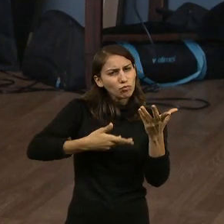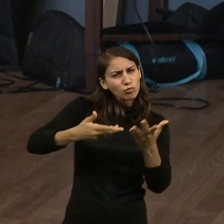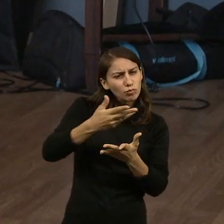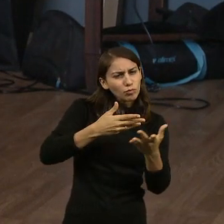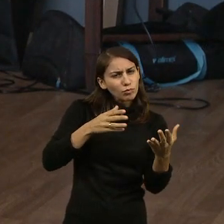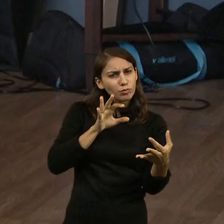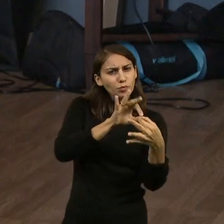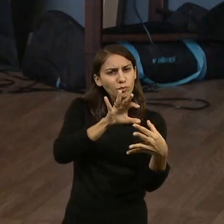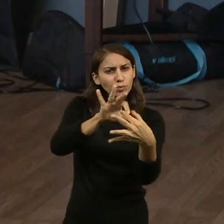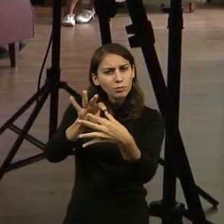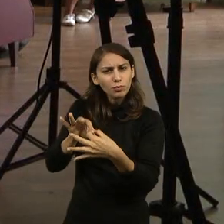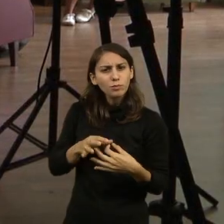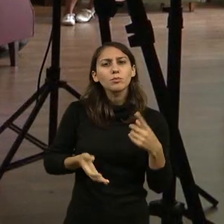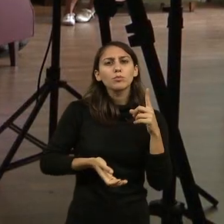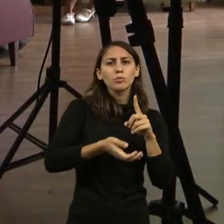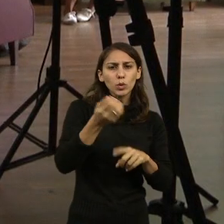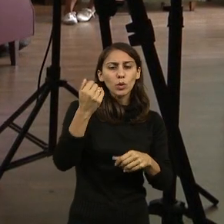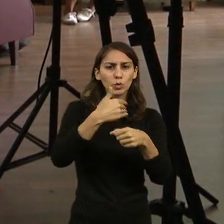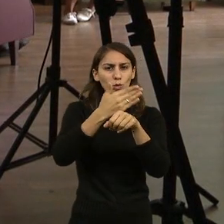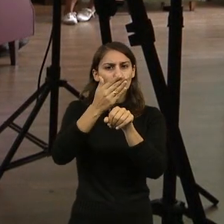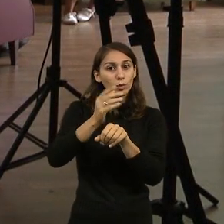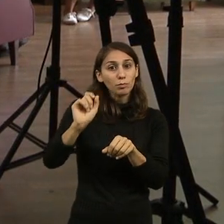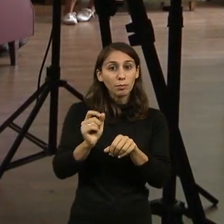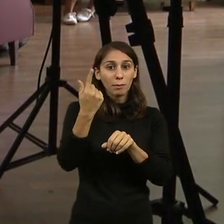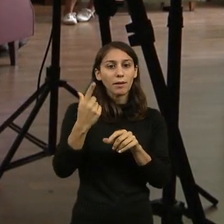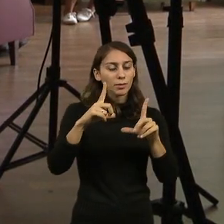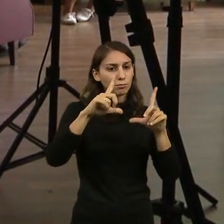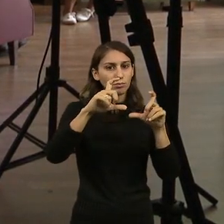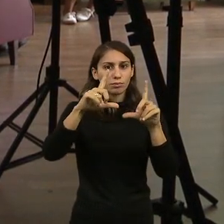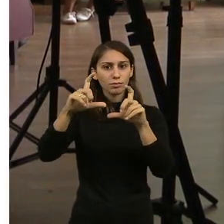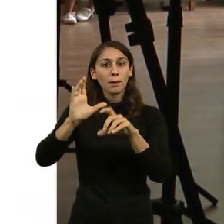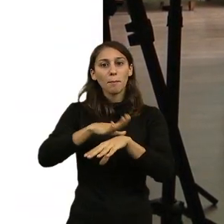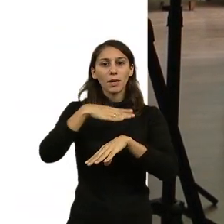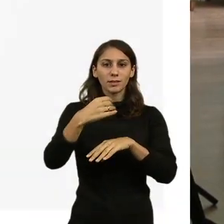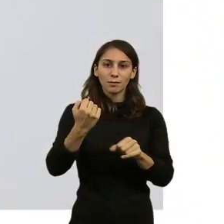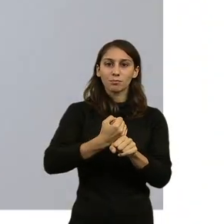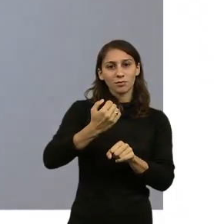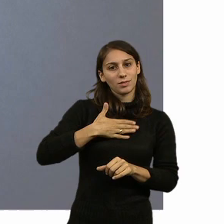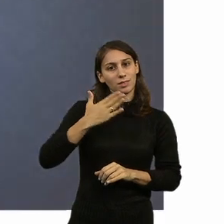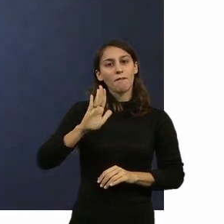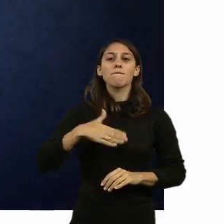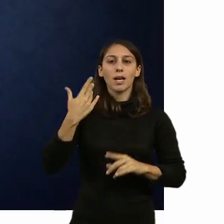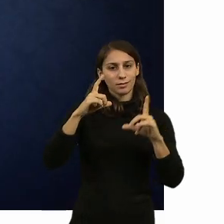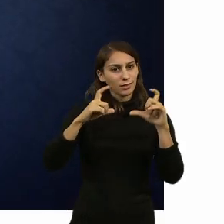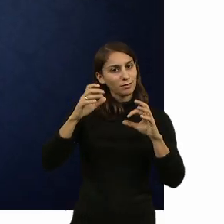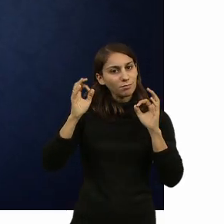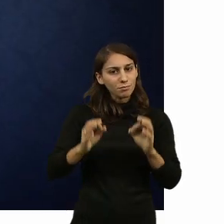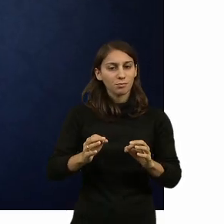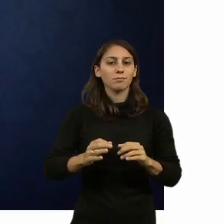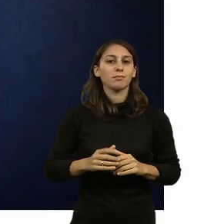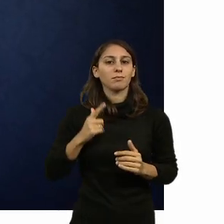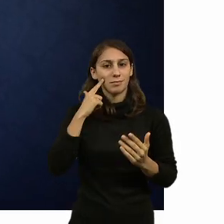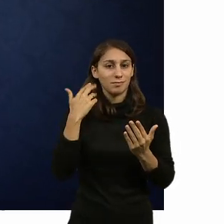uma grande paixão que depois veio a revelar mais tarde profissão, que é o que eu faço hoje em dia.